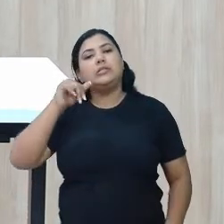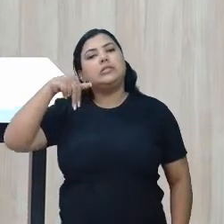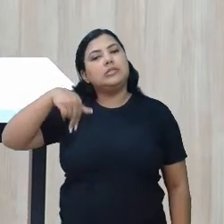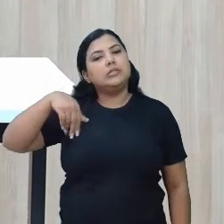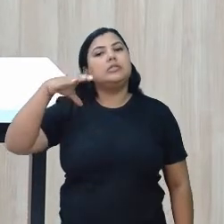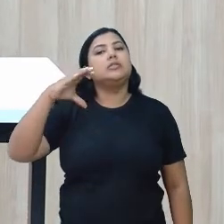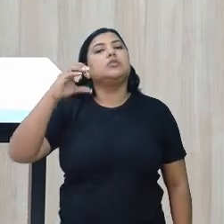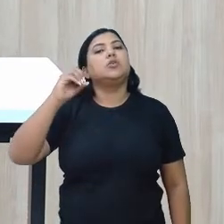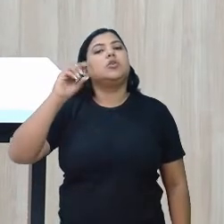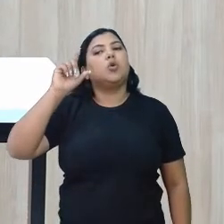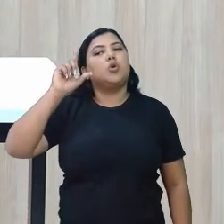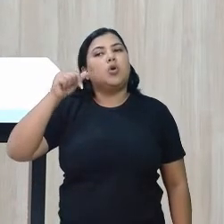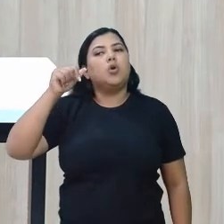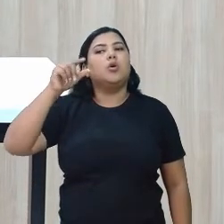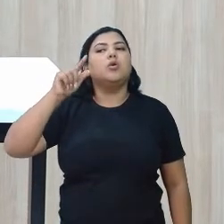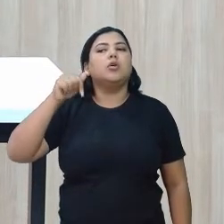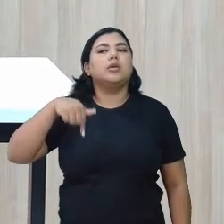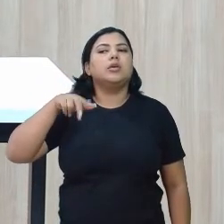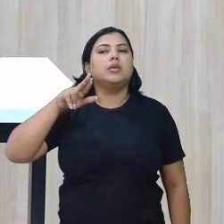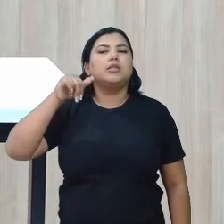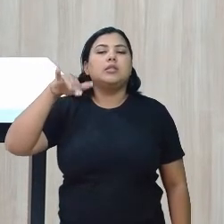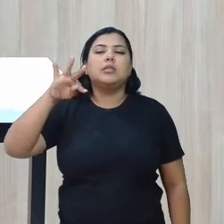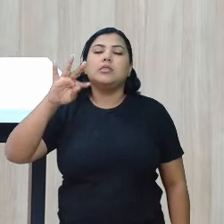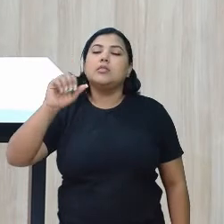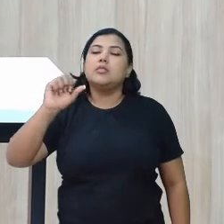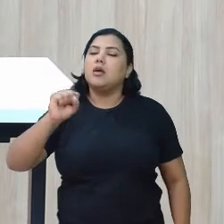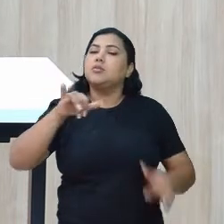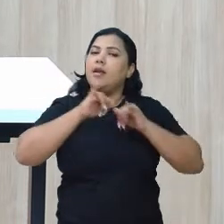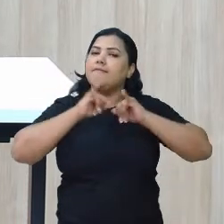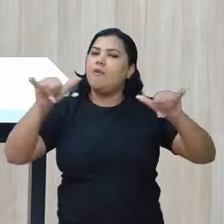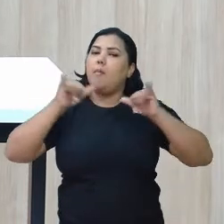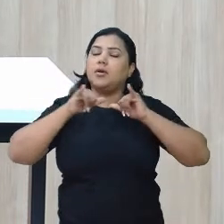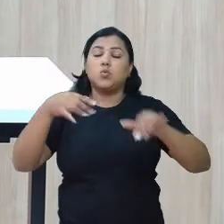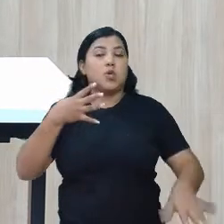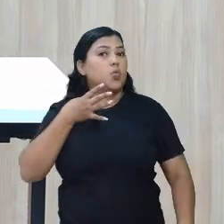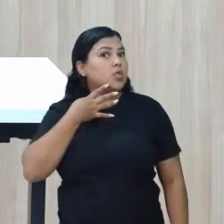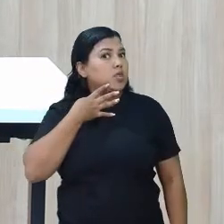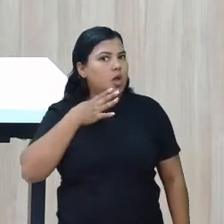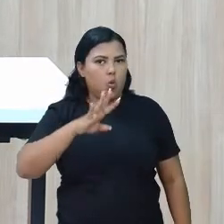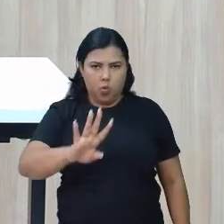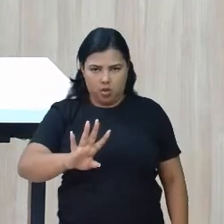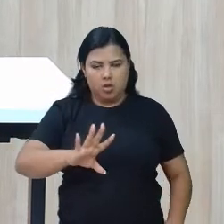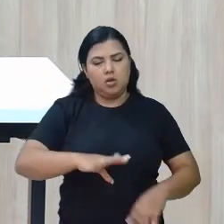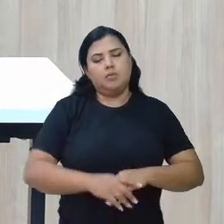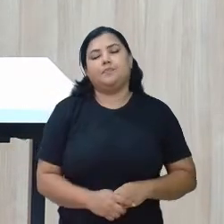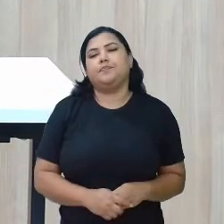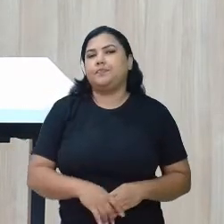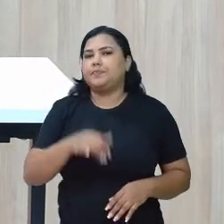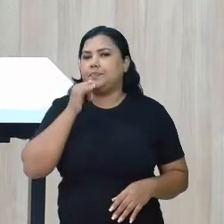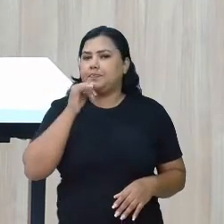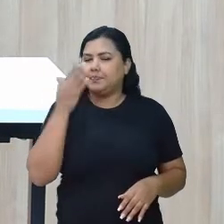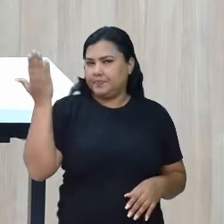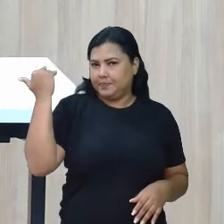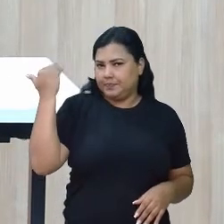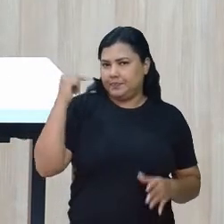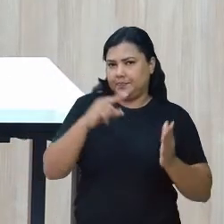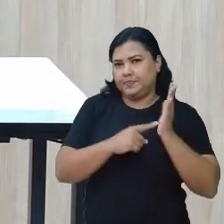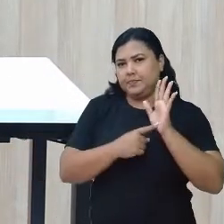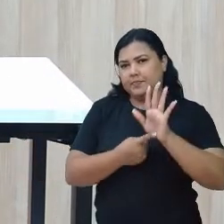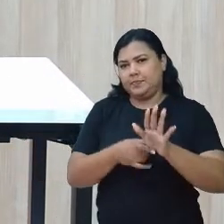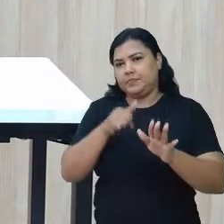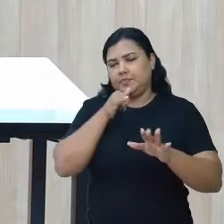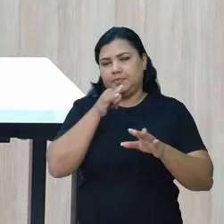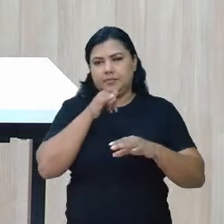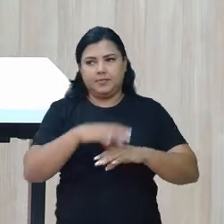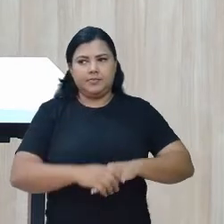são informações desconhecidas, tá certo? Sempre a letra desconhecidas. Naquele exemplo que a gente estava fazendo aqui, então,